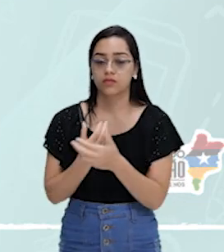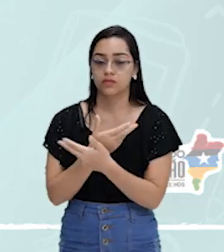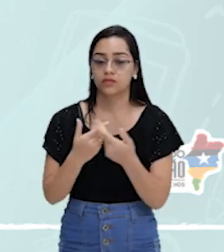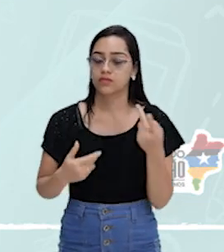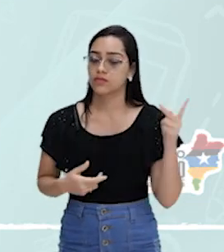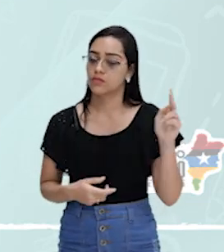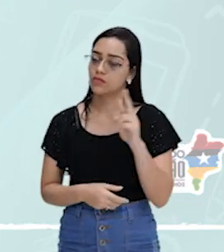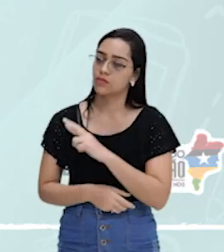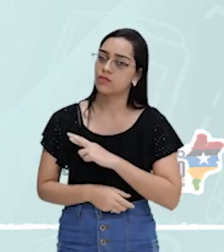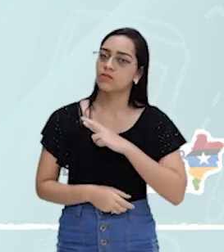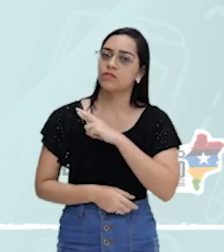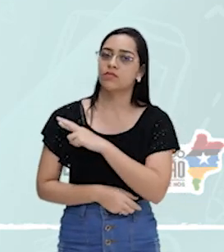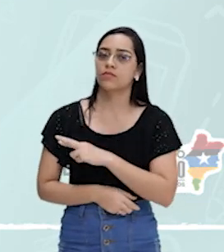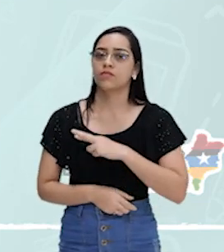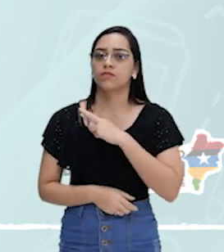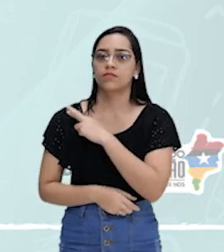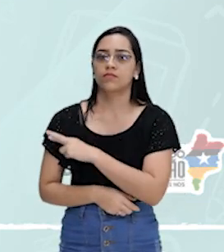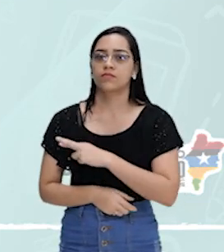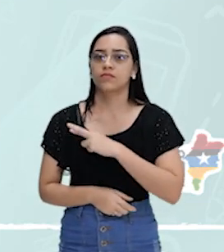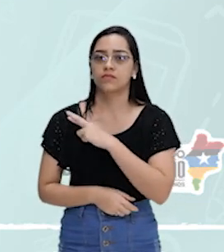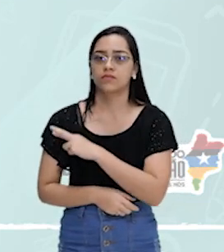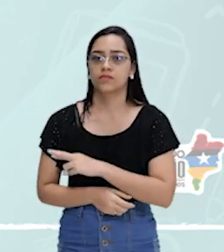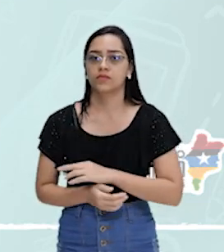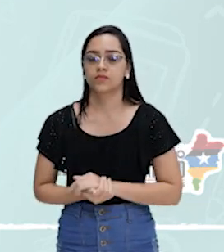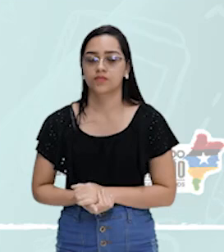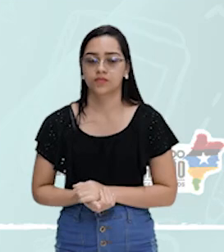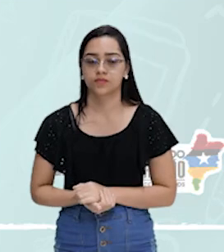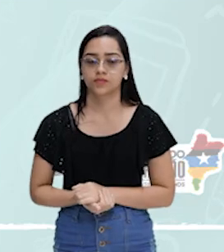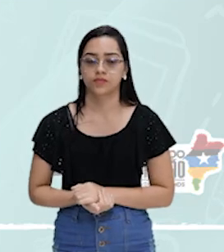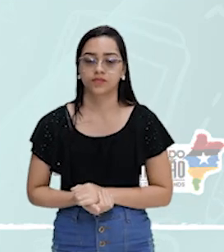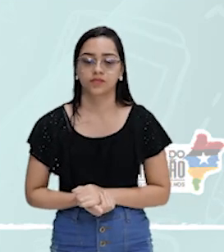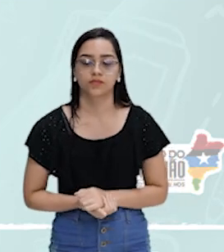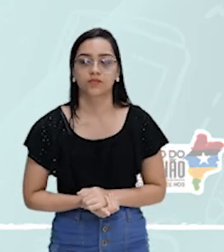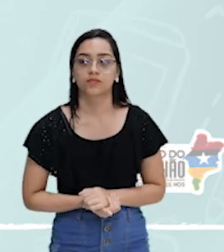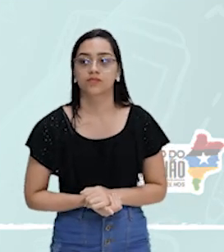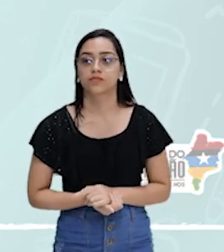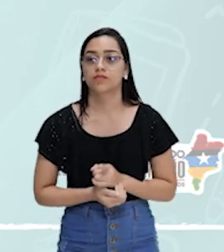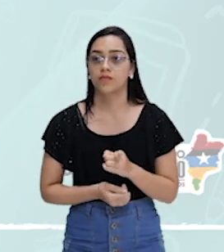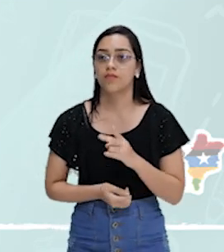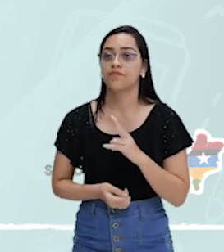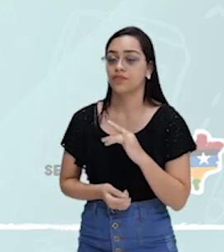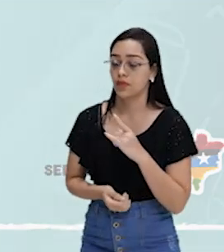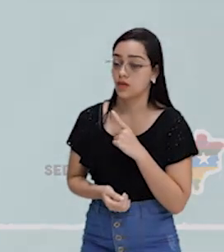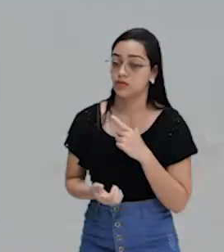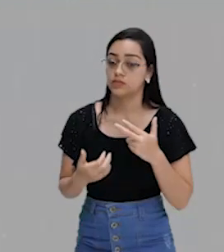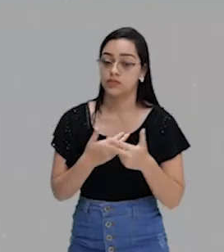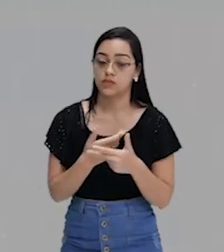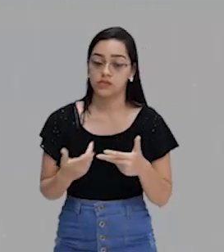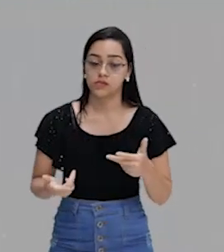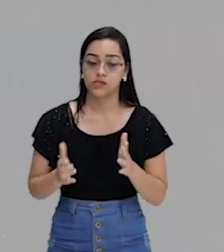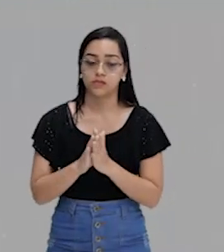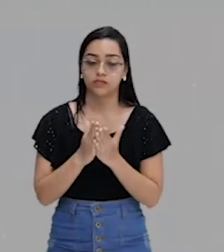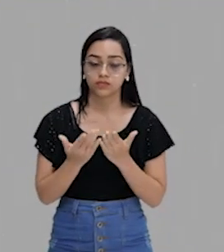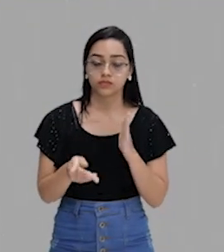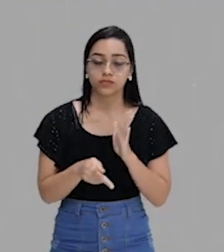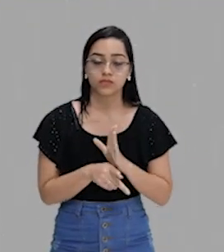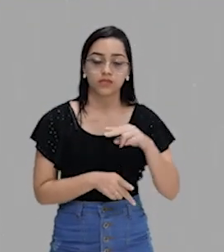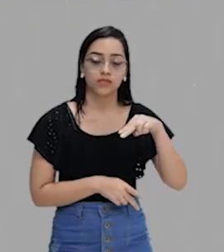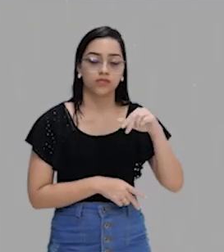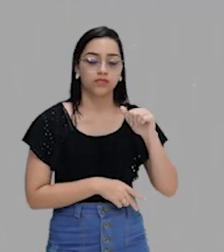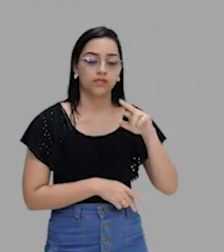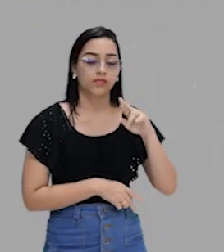medicina como base para a criação de seus romances. Então, você vai se deparar com obras